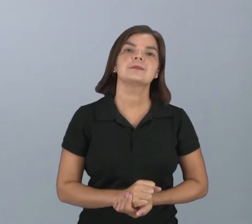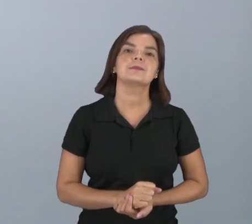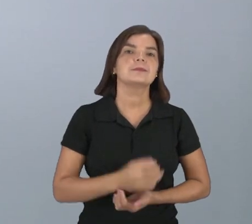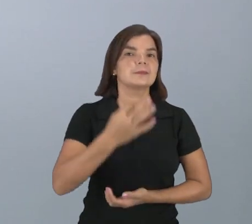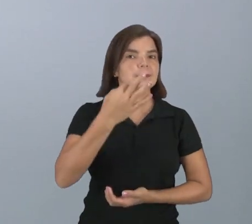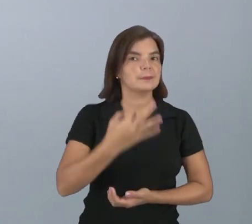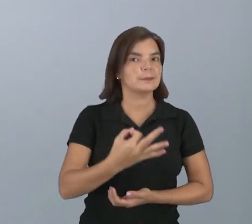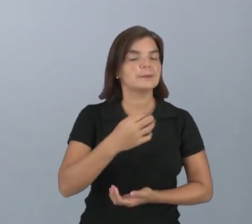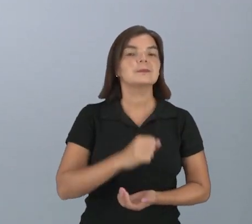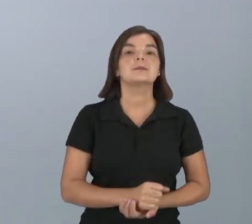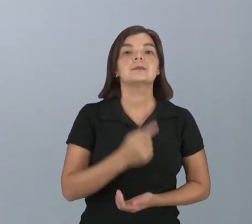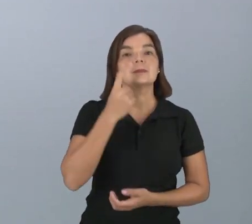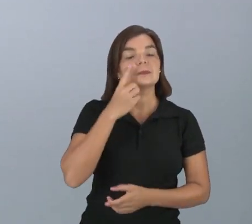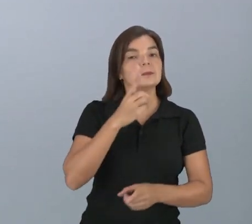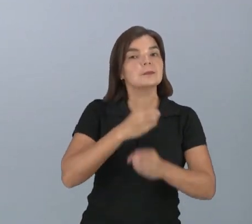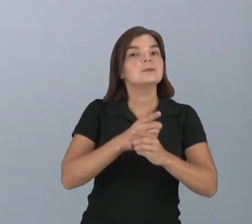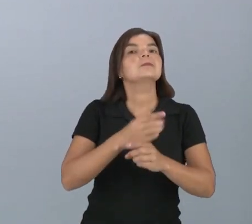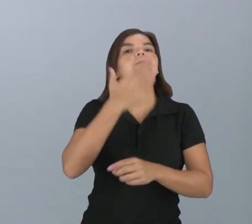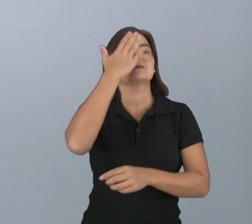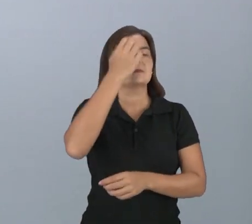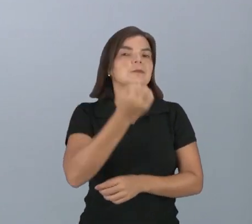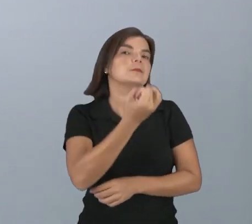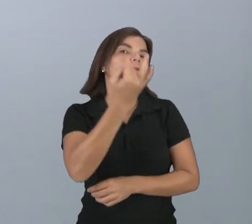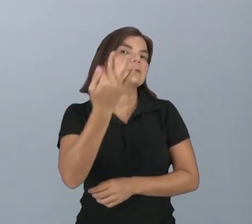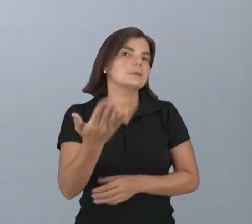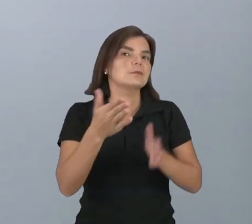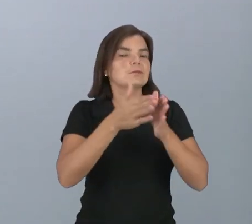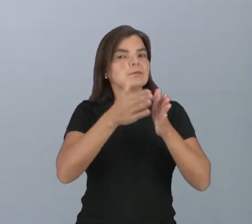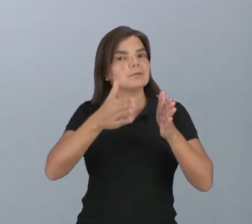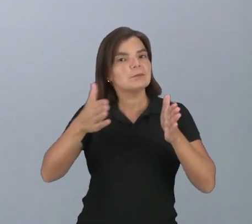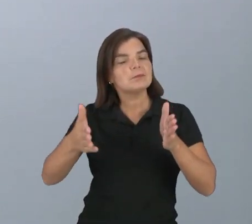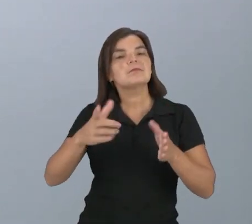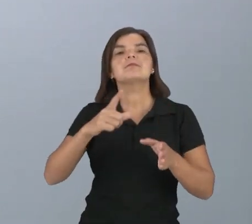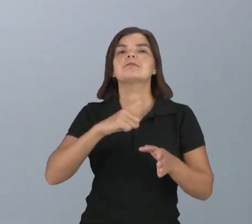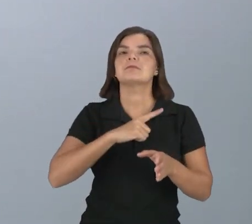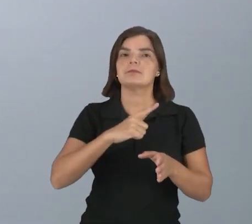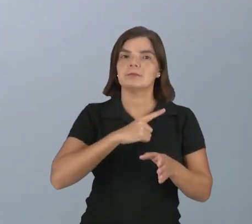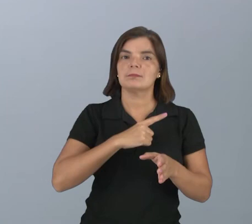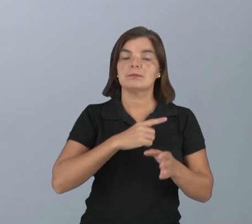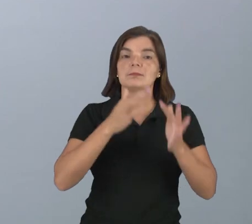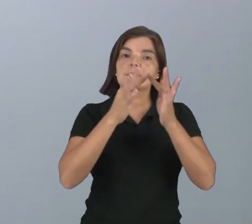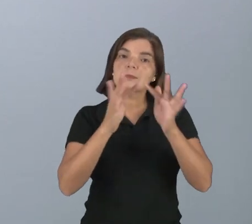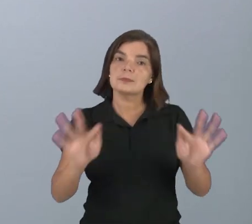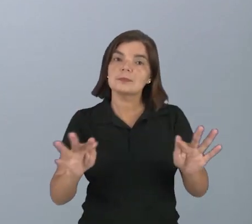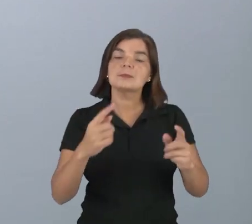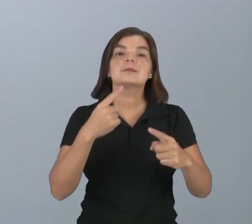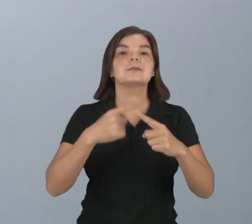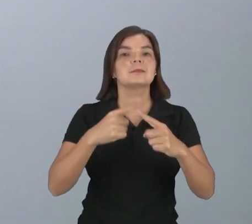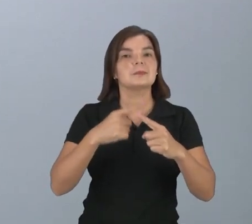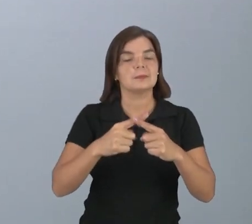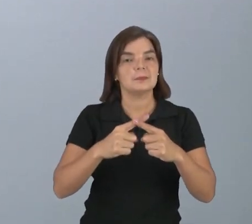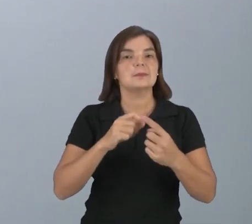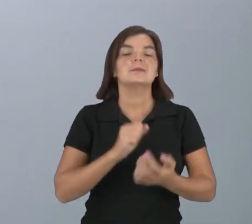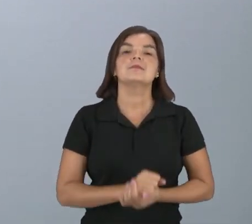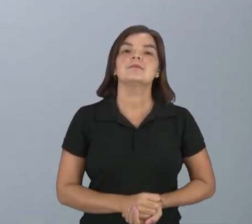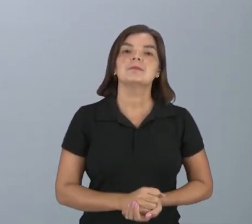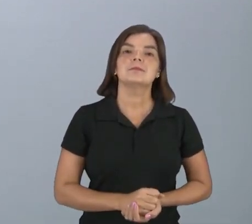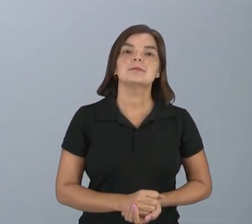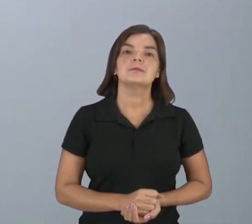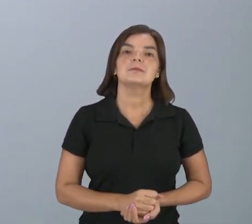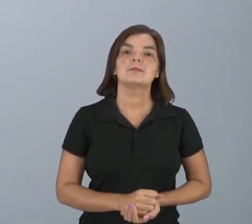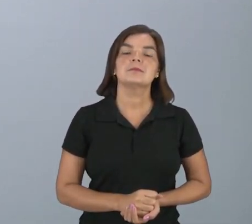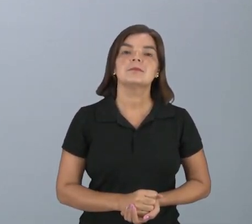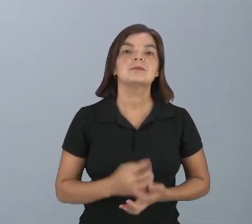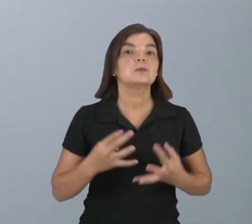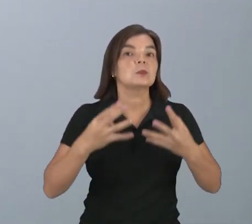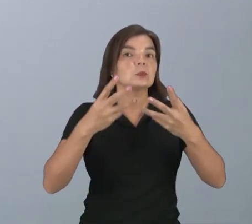certo? Descobrindo isso, eu vou saber também a quantidade de períodos e a frase, por conseguinte, é